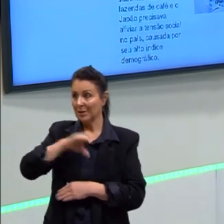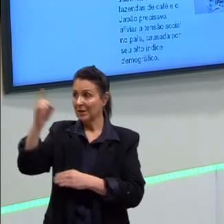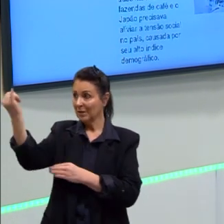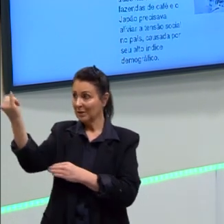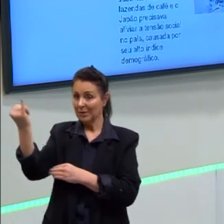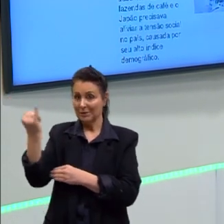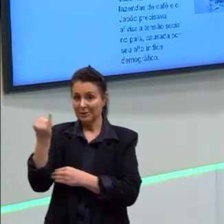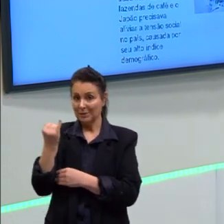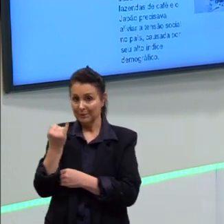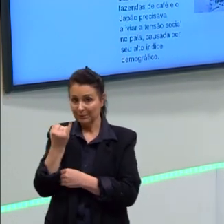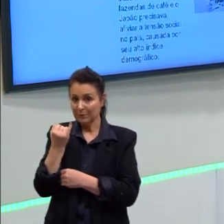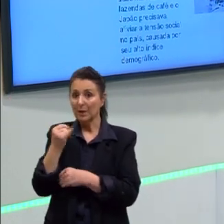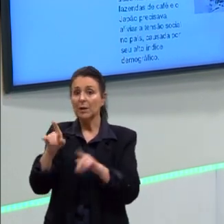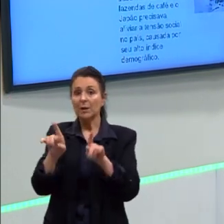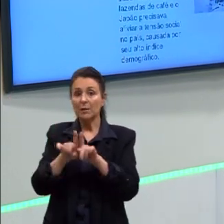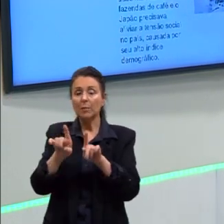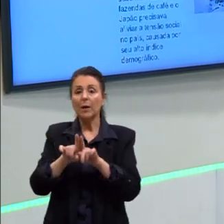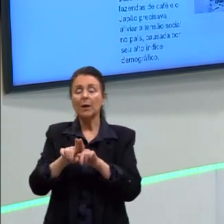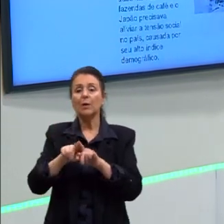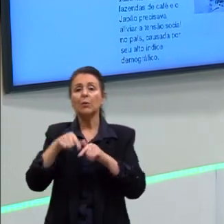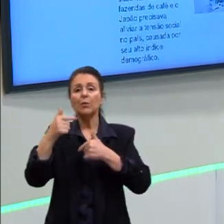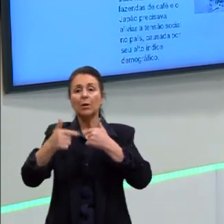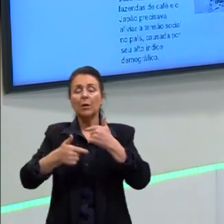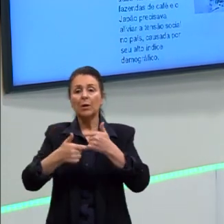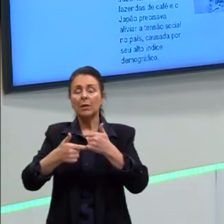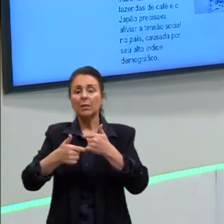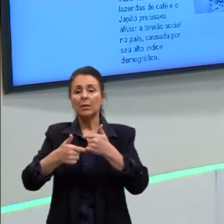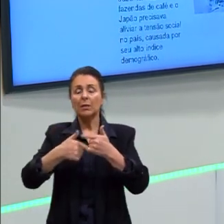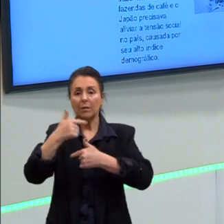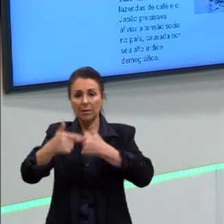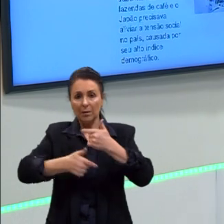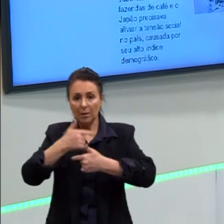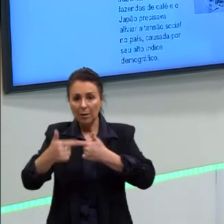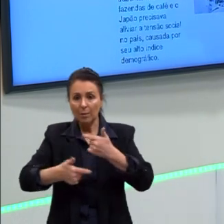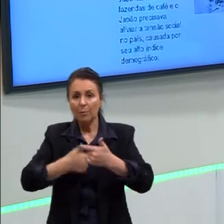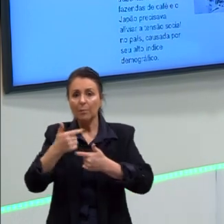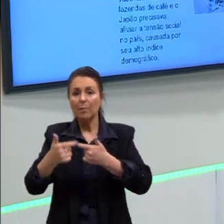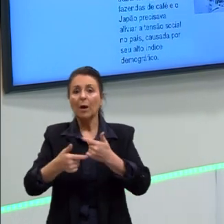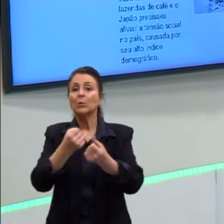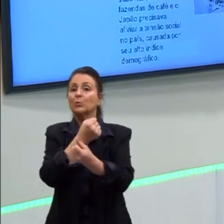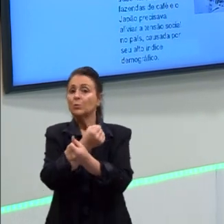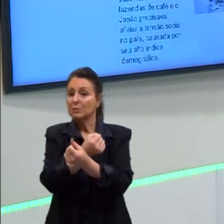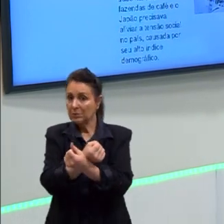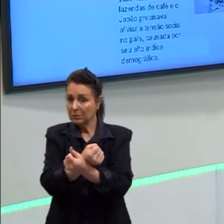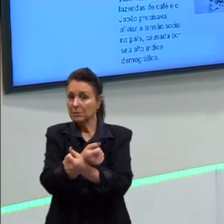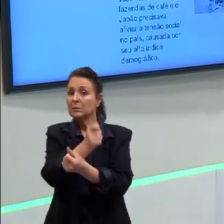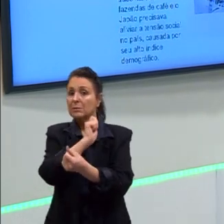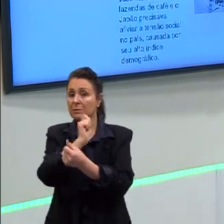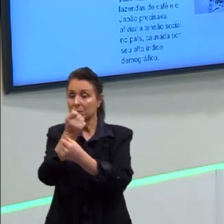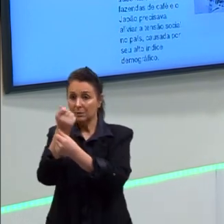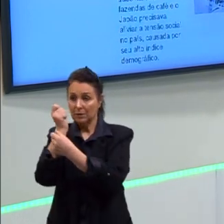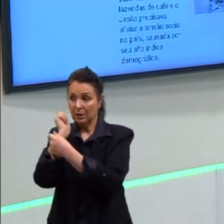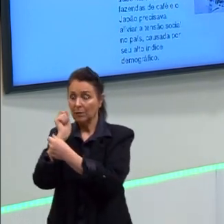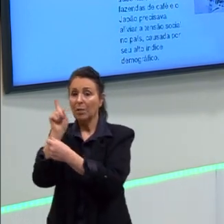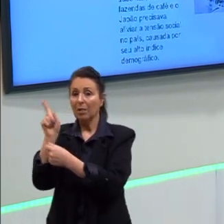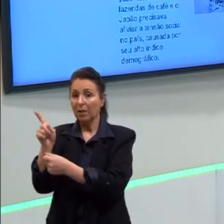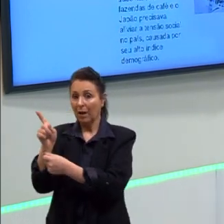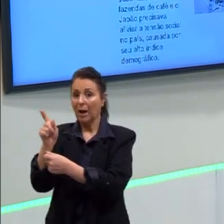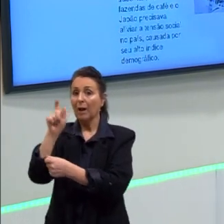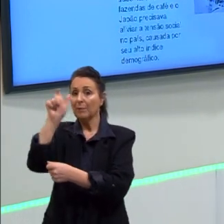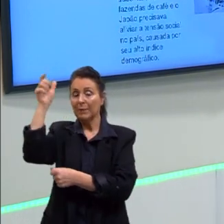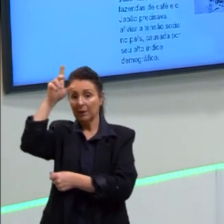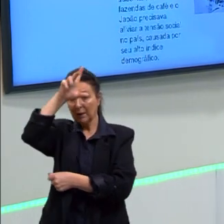essa mão-de-obra escravizada né da Europa aquela desculpa da África né aquela coisa que a gente já conhece mas a partir então dá